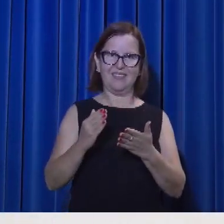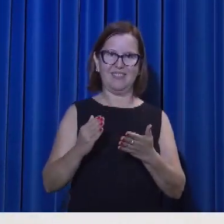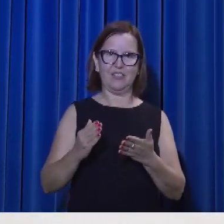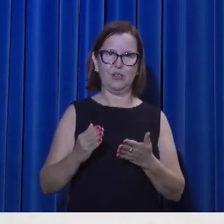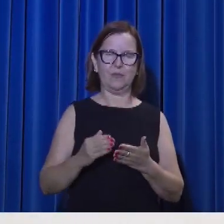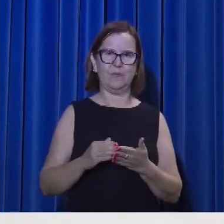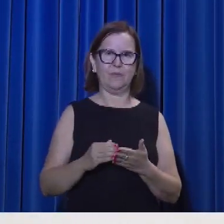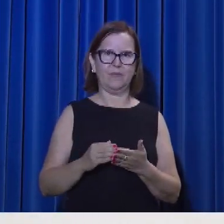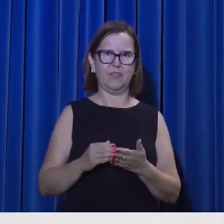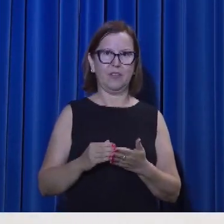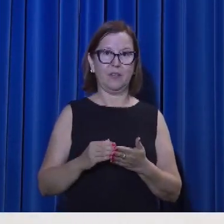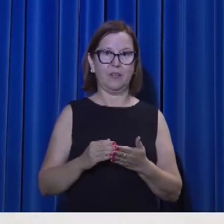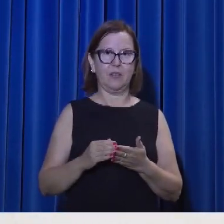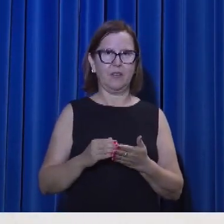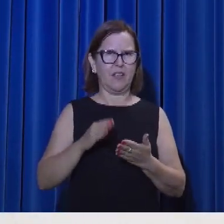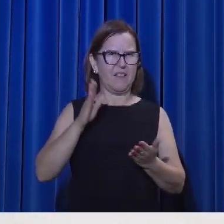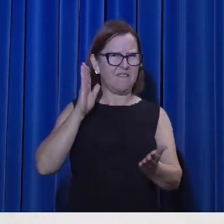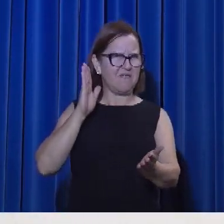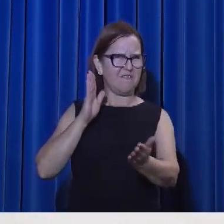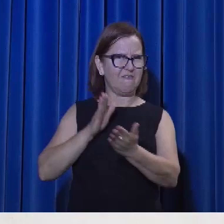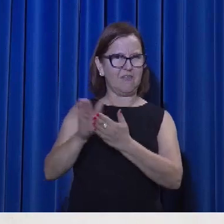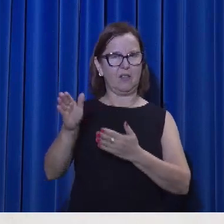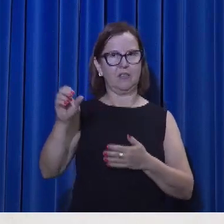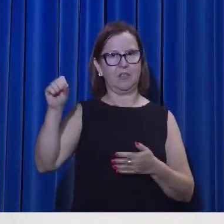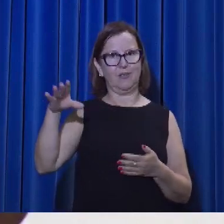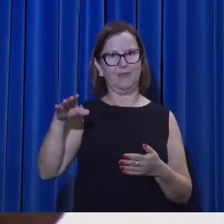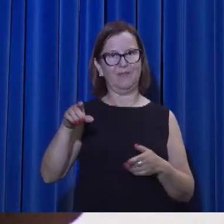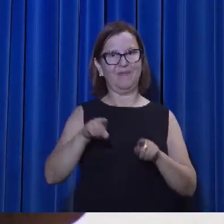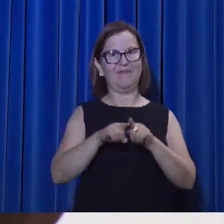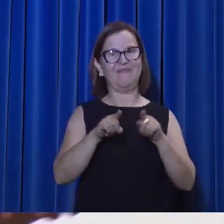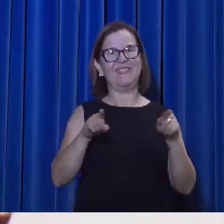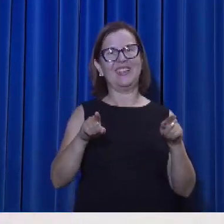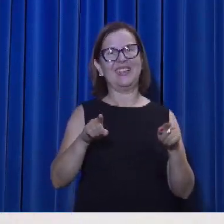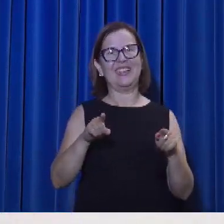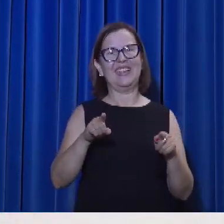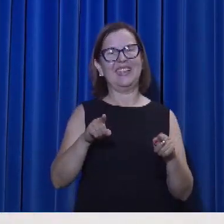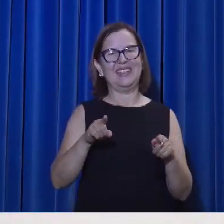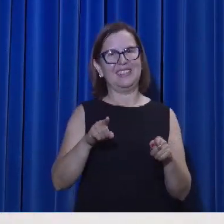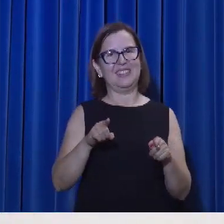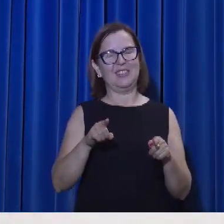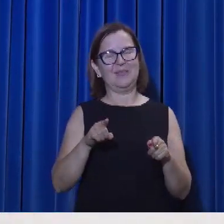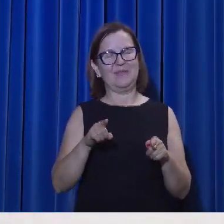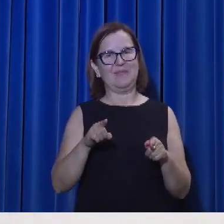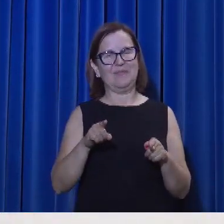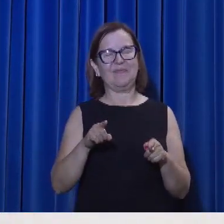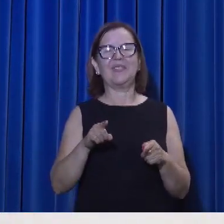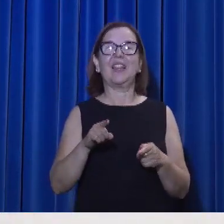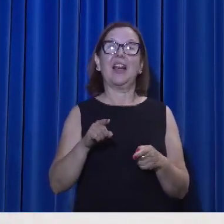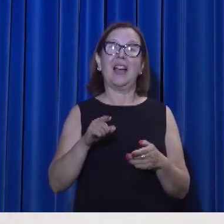para a luz, ao passo que outros fogem dela.